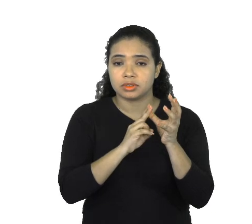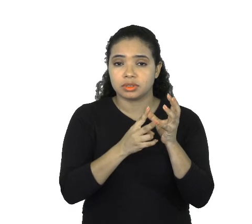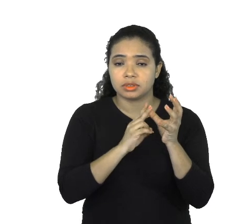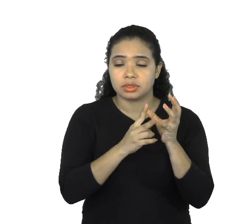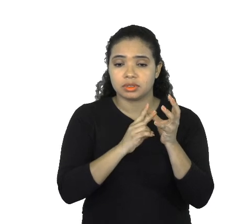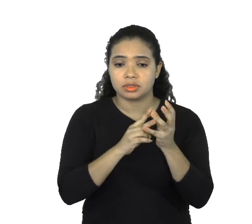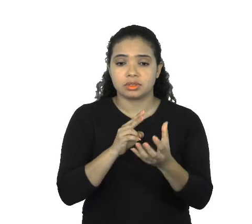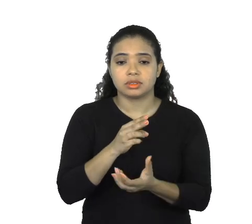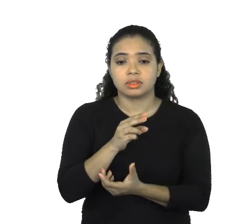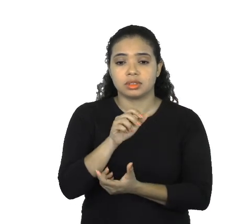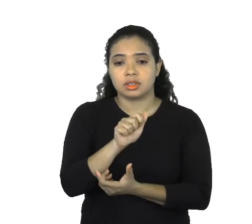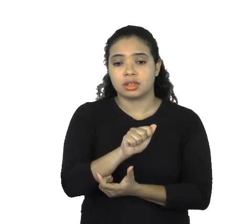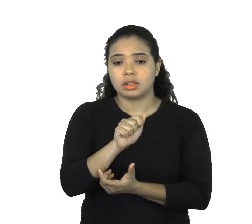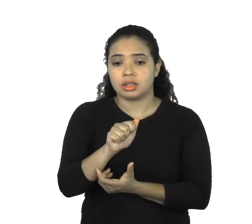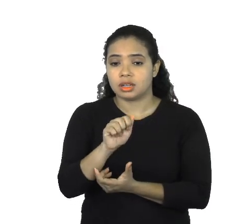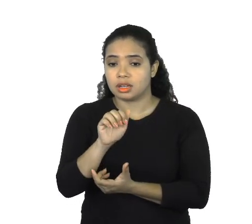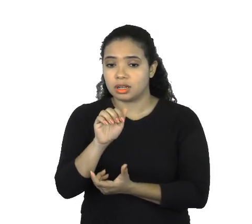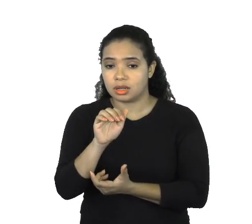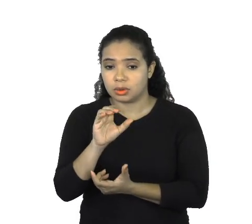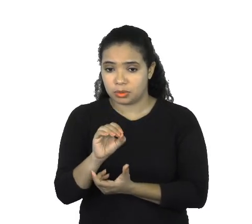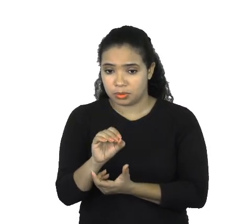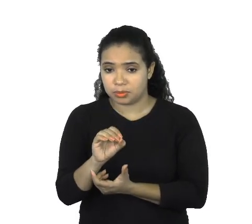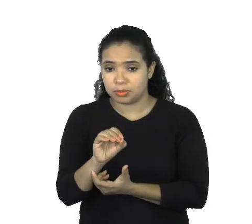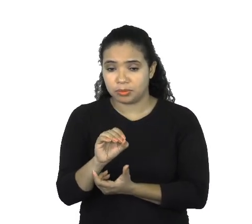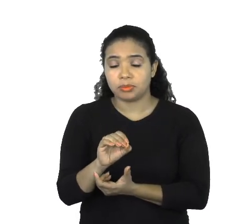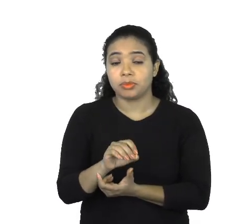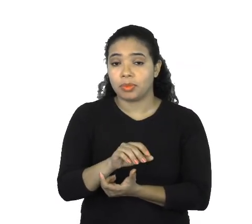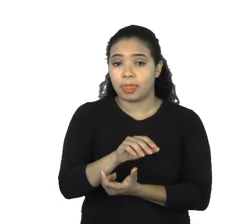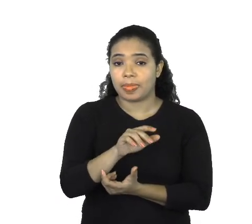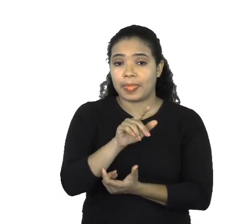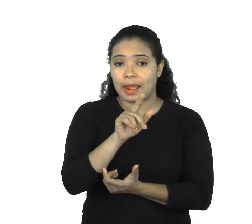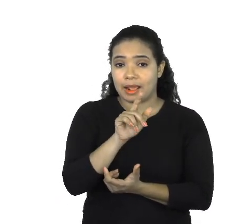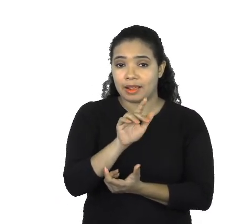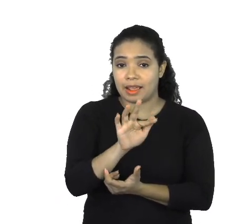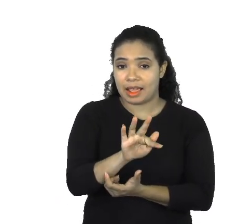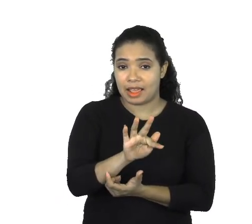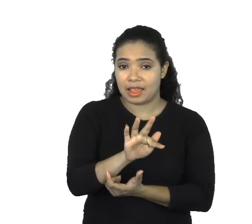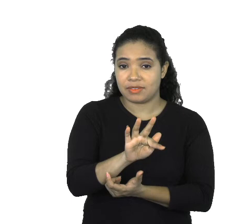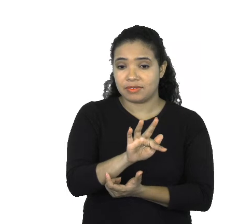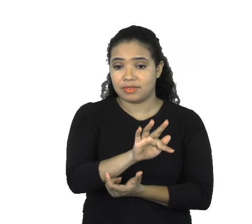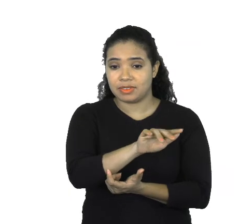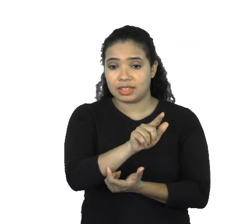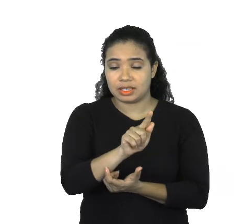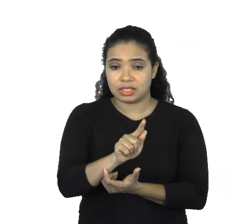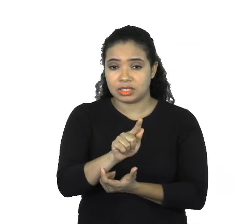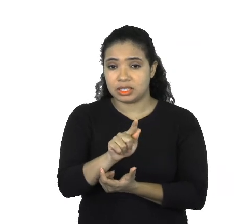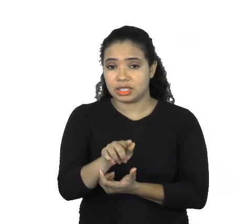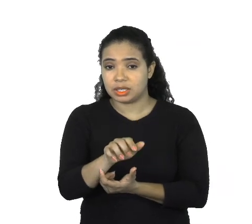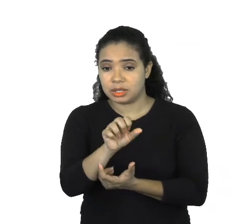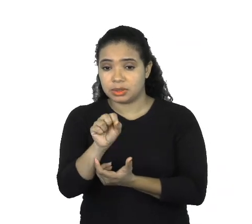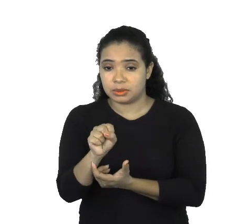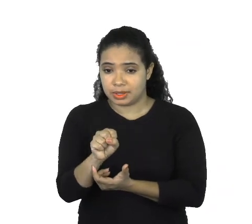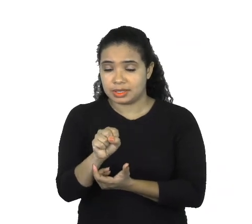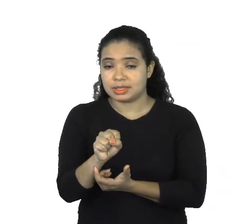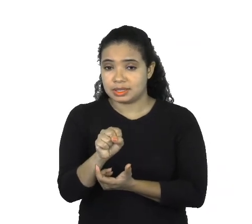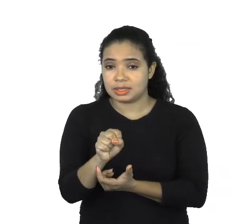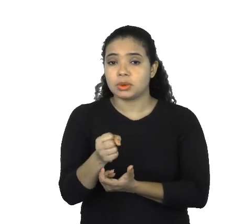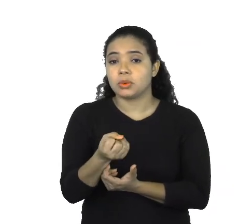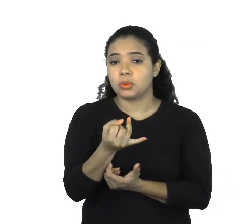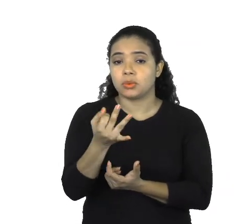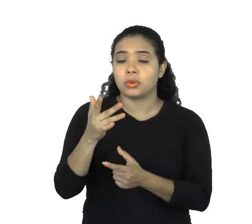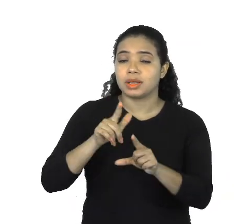Afagos. 3. Quantas consoantes? O G e o F no início e o S no final.